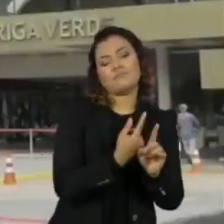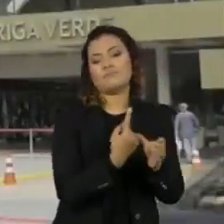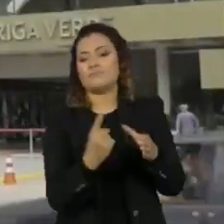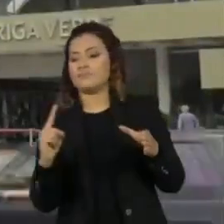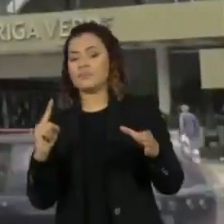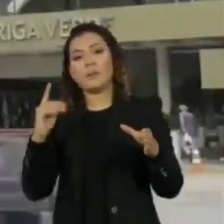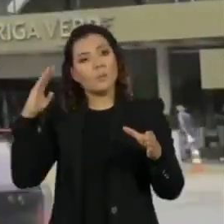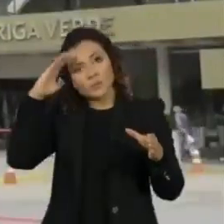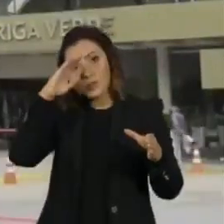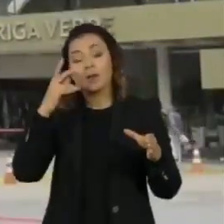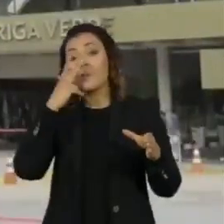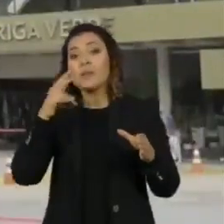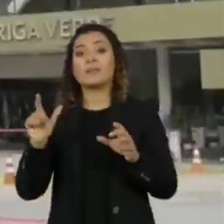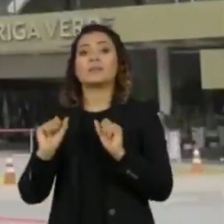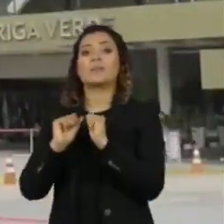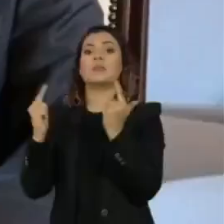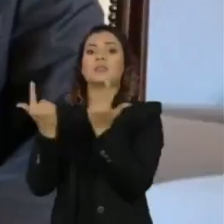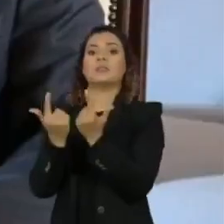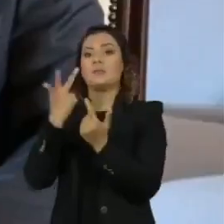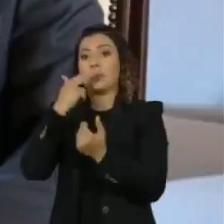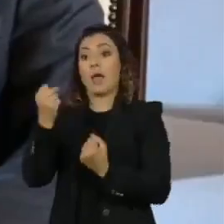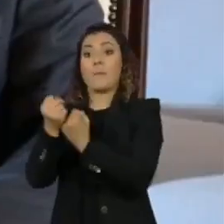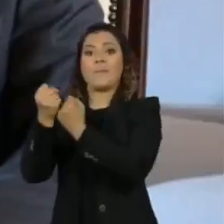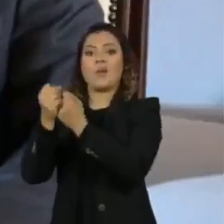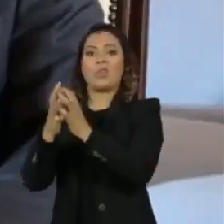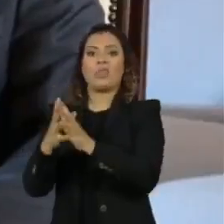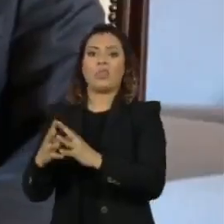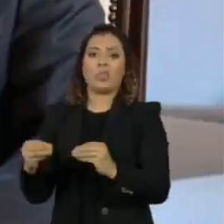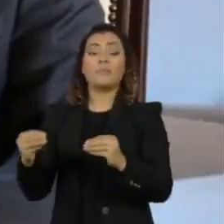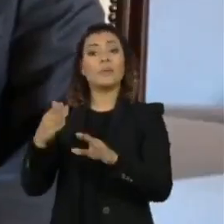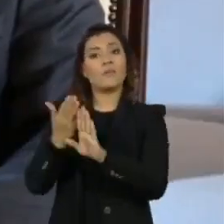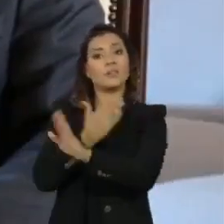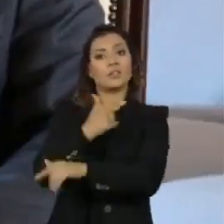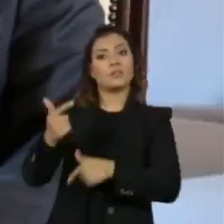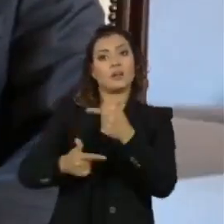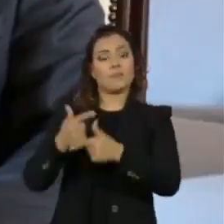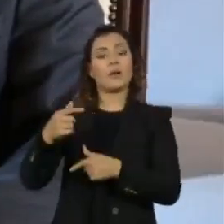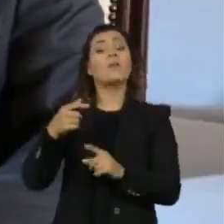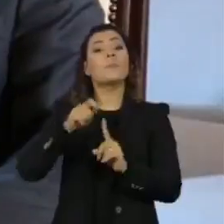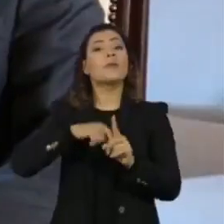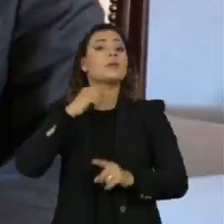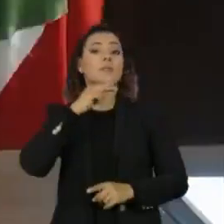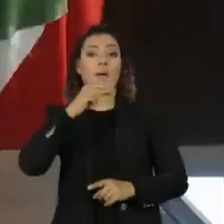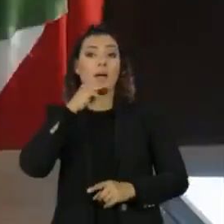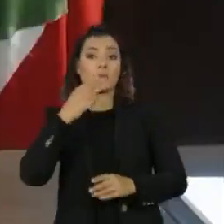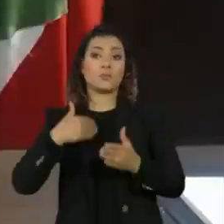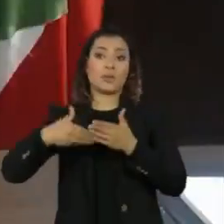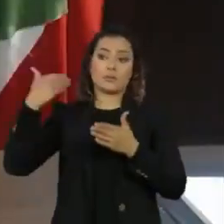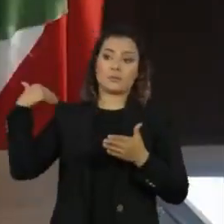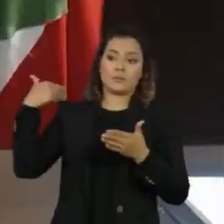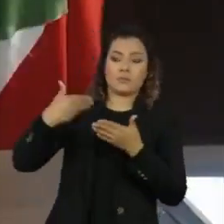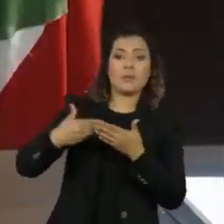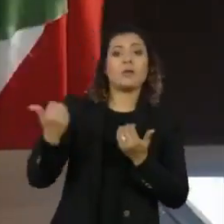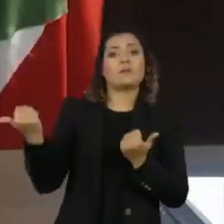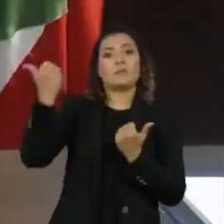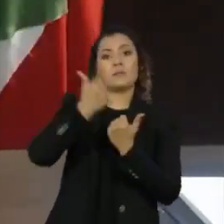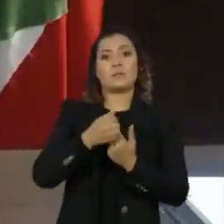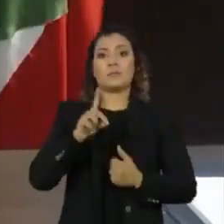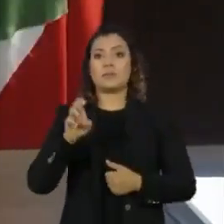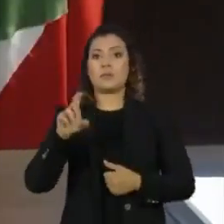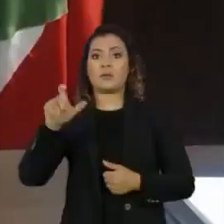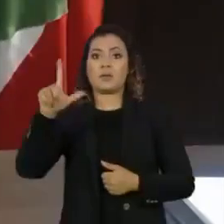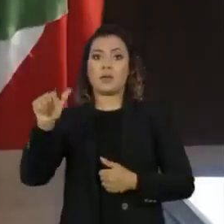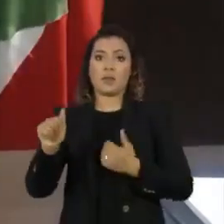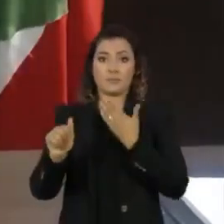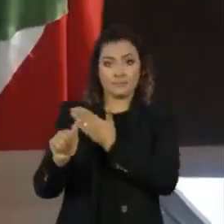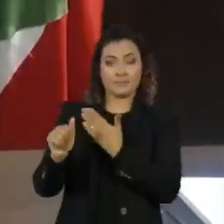e perdeu força na Assembleia Legislativa. Ele está afastado do cargo desde o final do mês de março, quando a vice-governadora Daniela